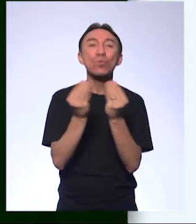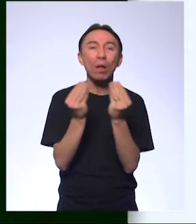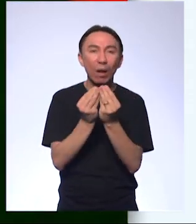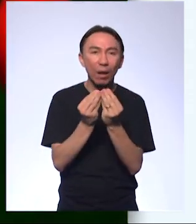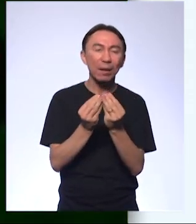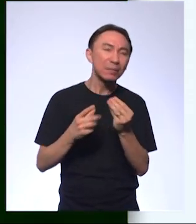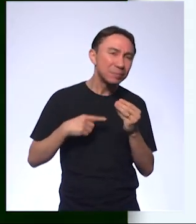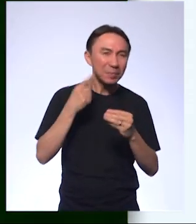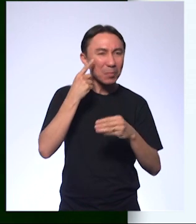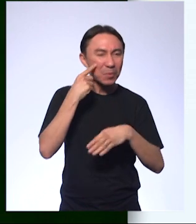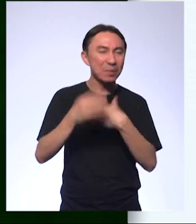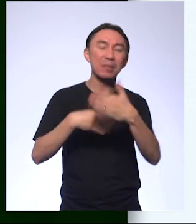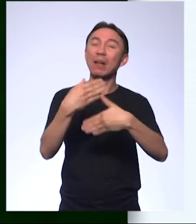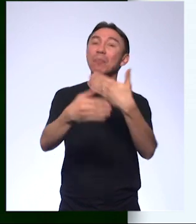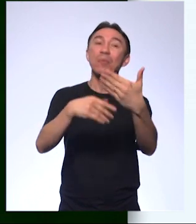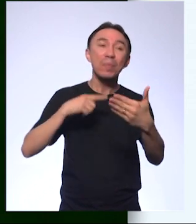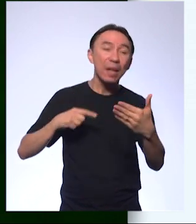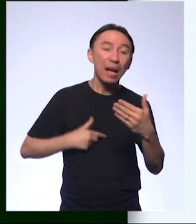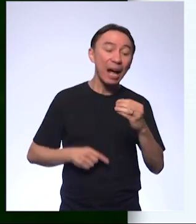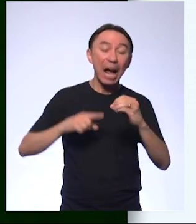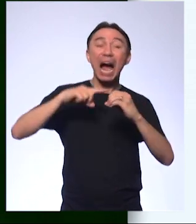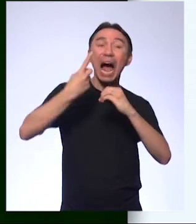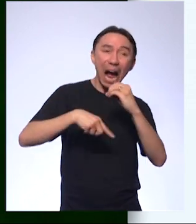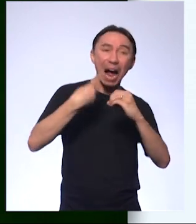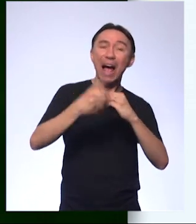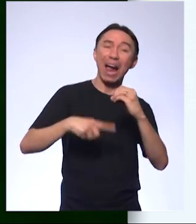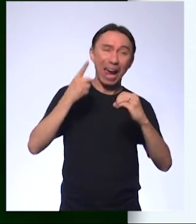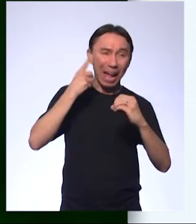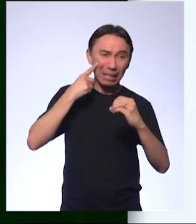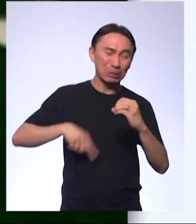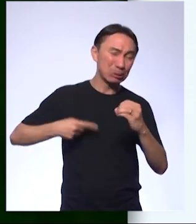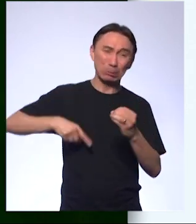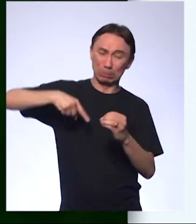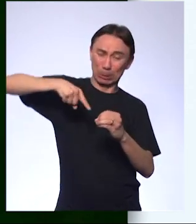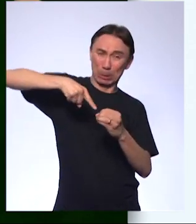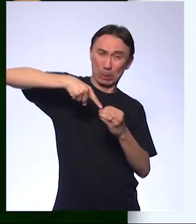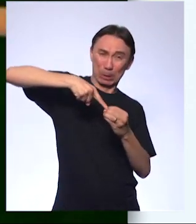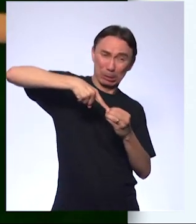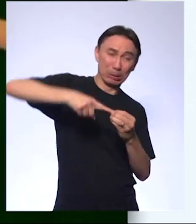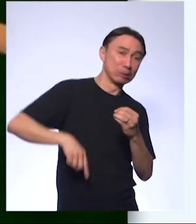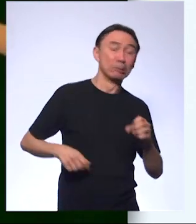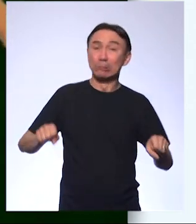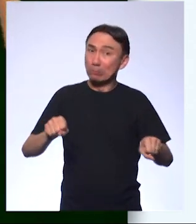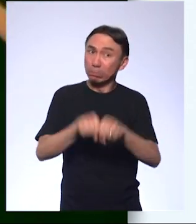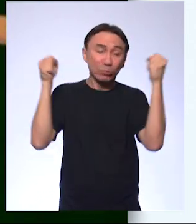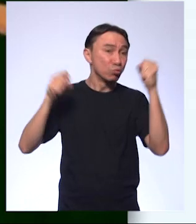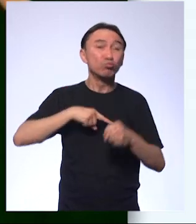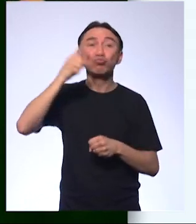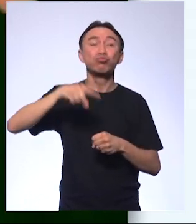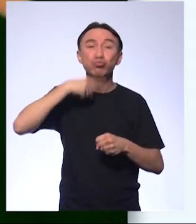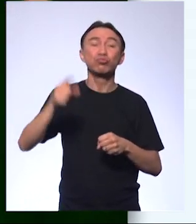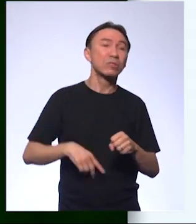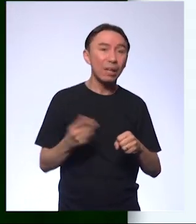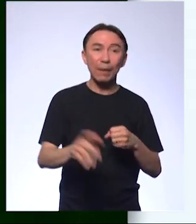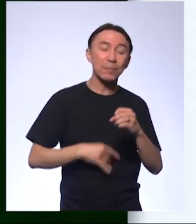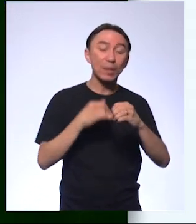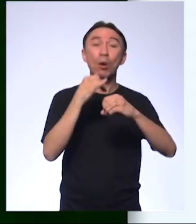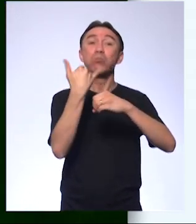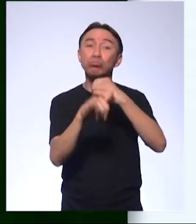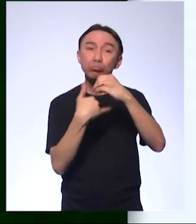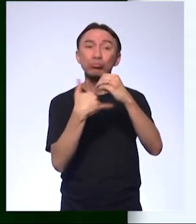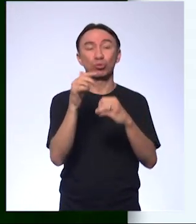menor unidade possível, que não podia mais se dividir. A essas partículas indivisíveis deram o nome de átomo. A, não, e